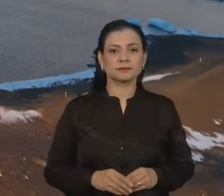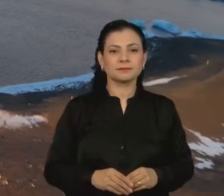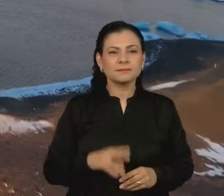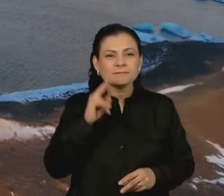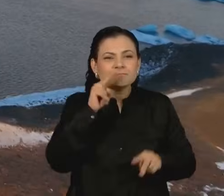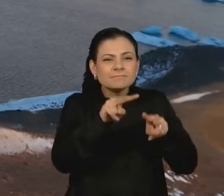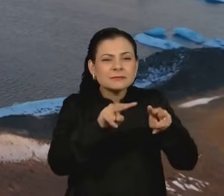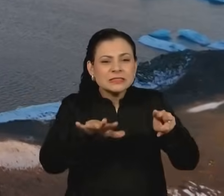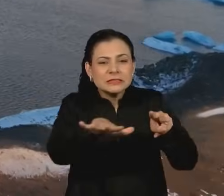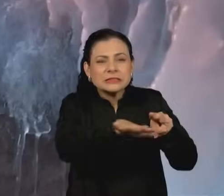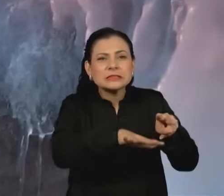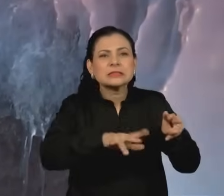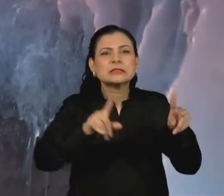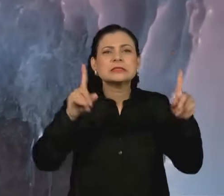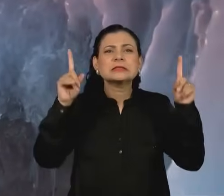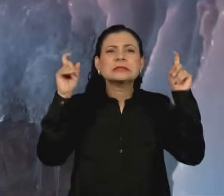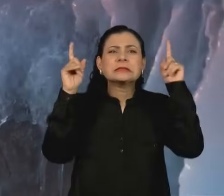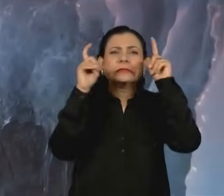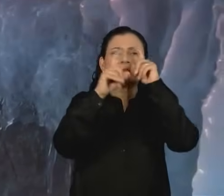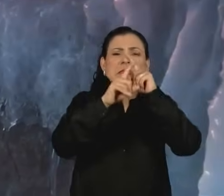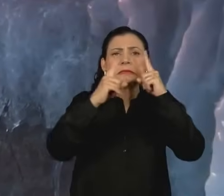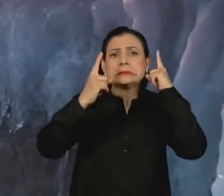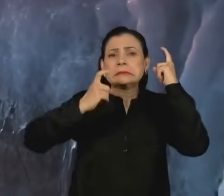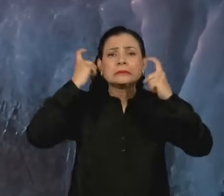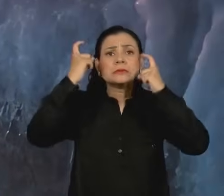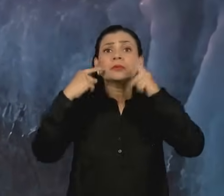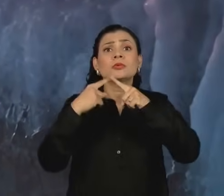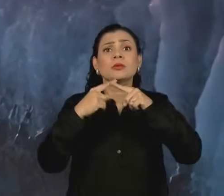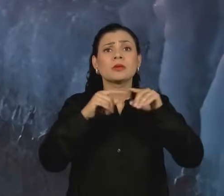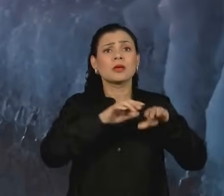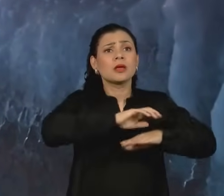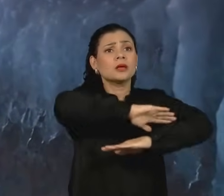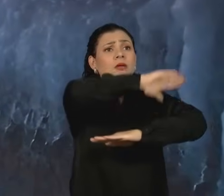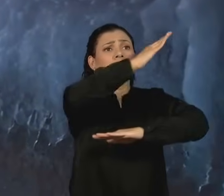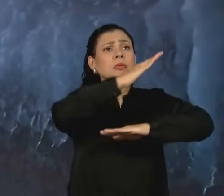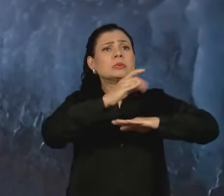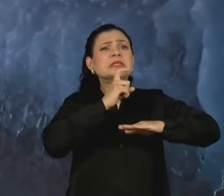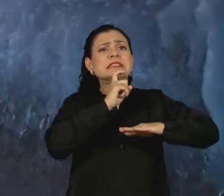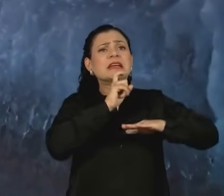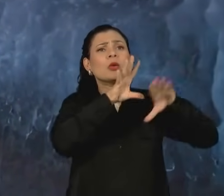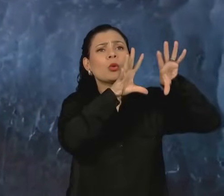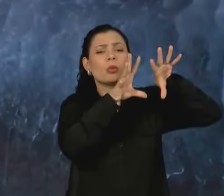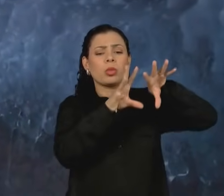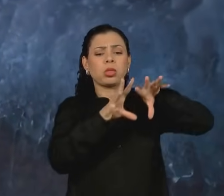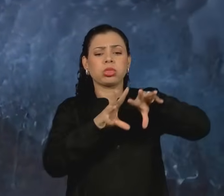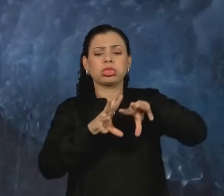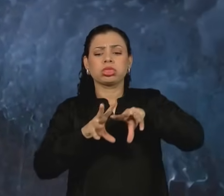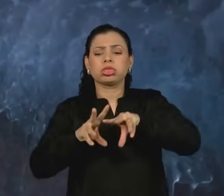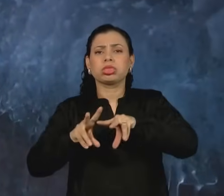cenário preocupante: o derretimento rápido das geleiras da Terra.